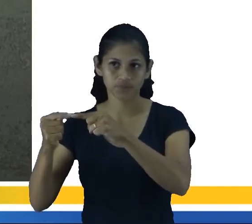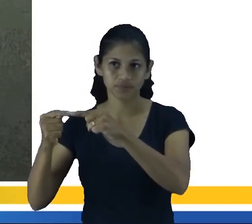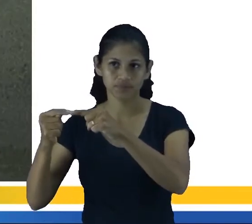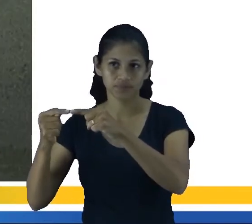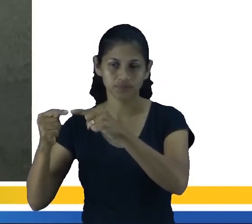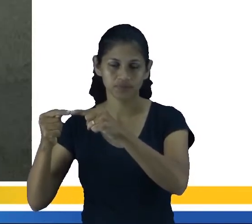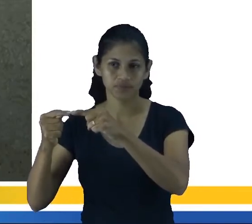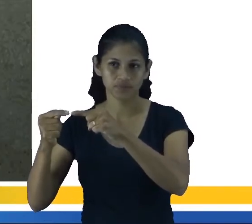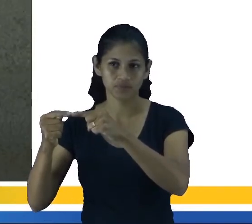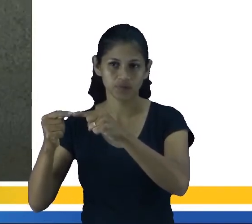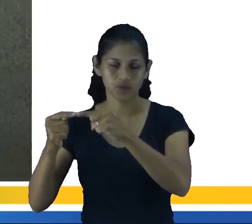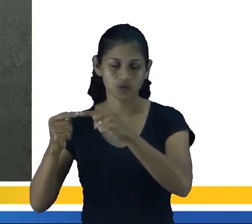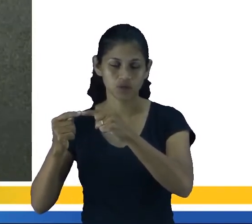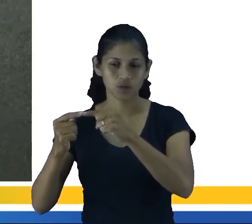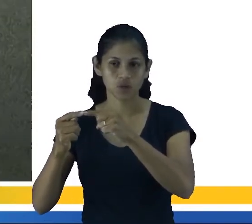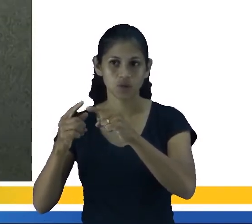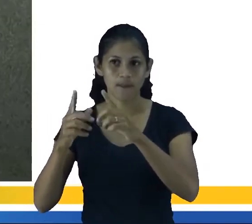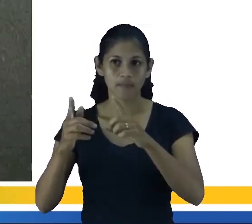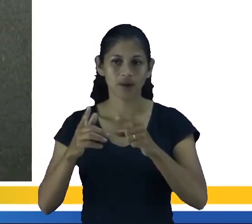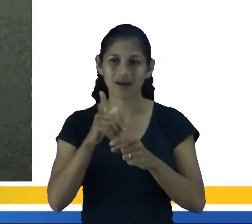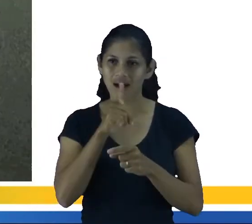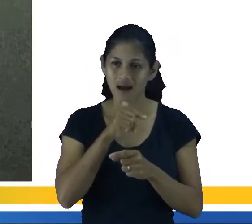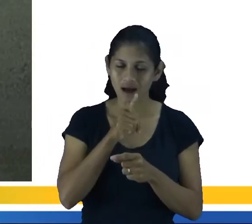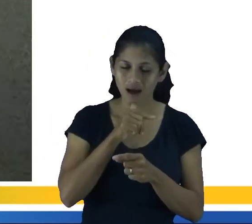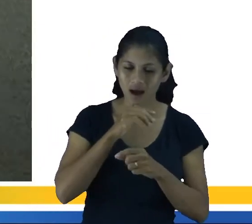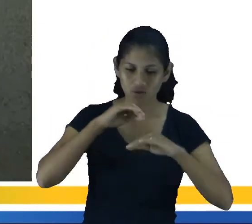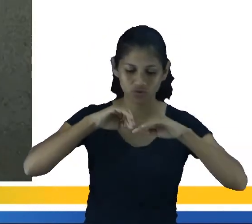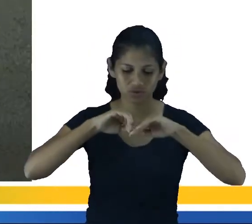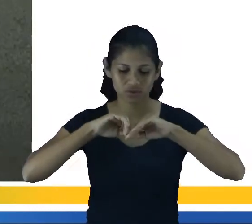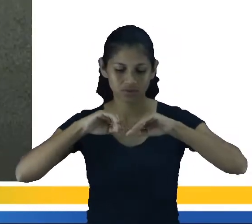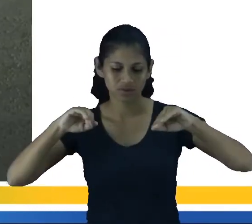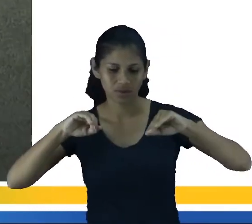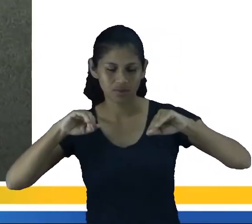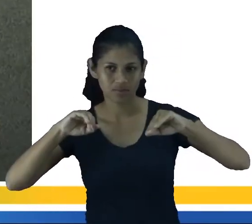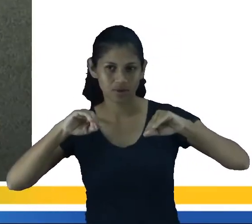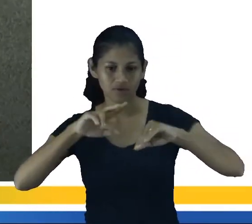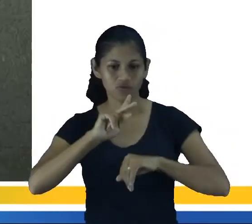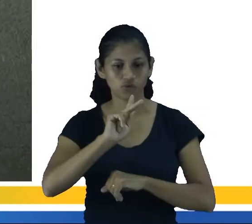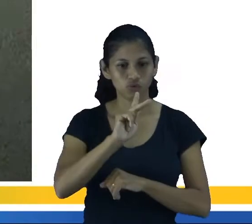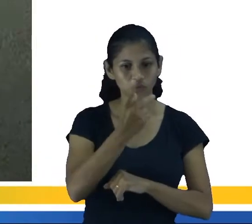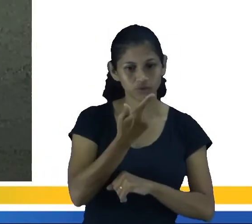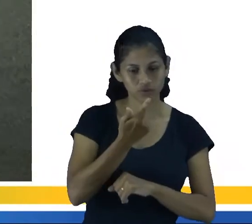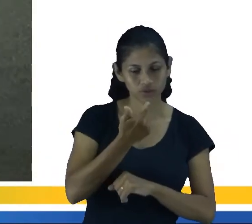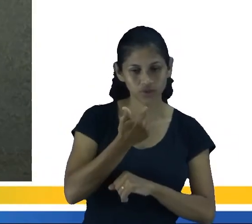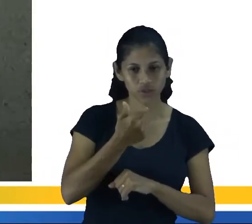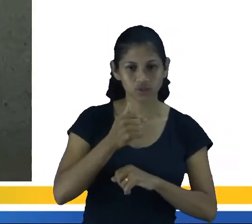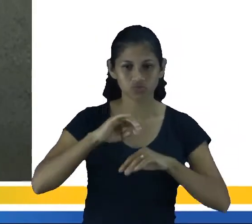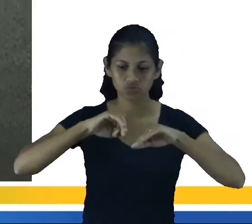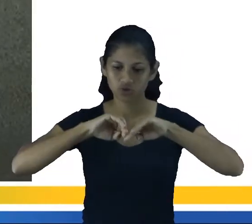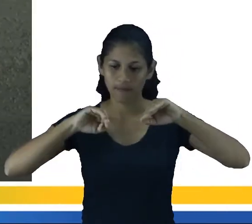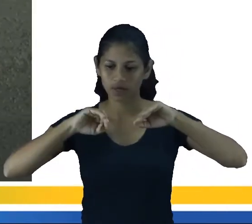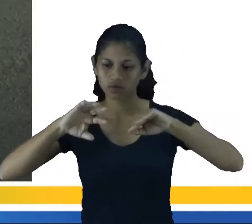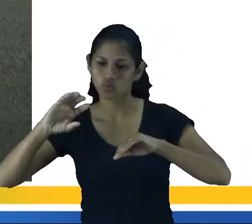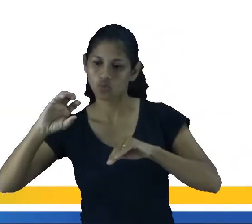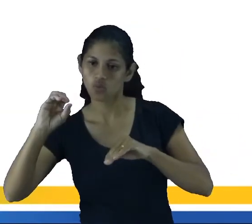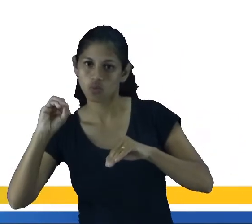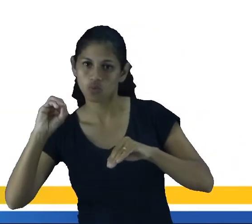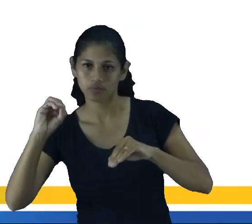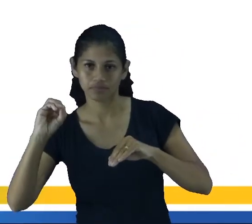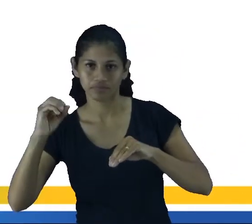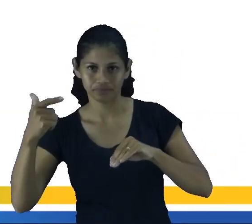é quando a gente pega ali a molécula da água e separa o hidrogênio do oxigênio. Então essa daí é a